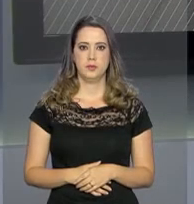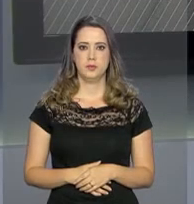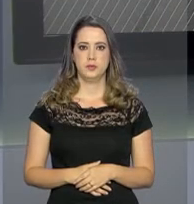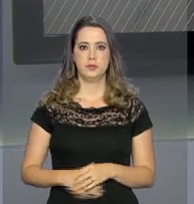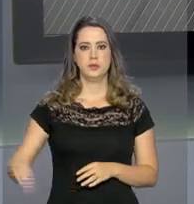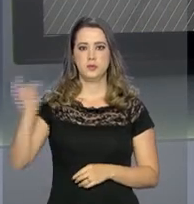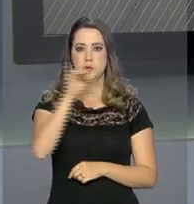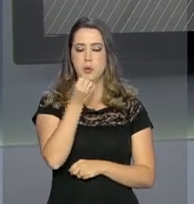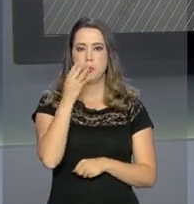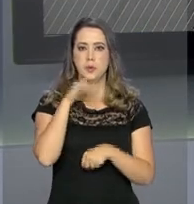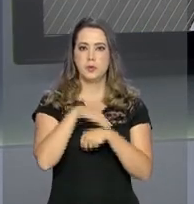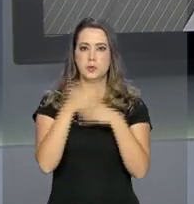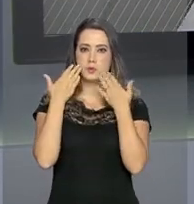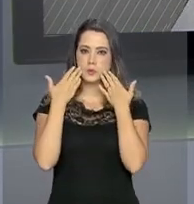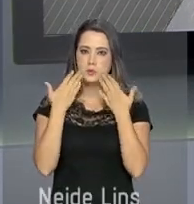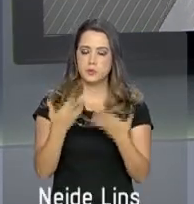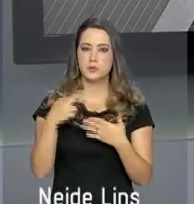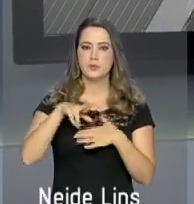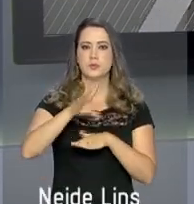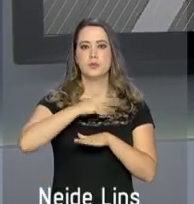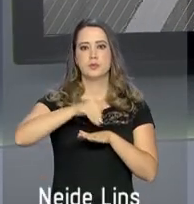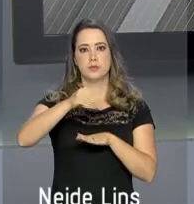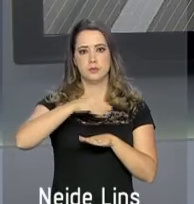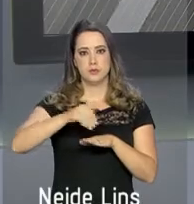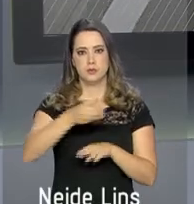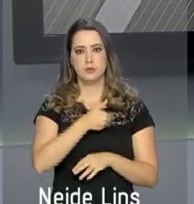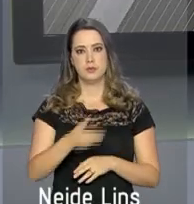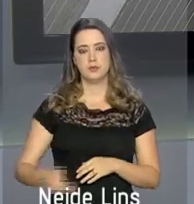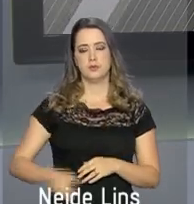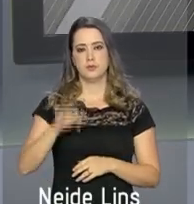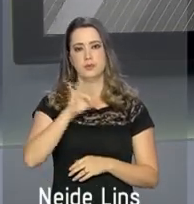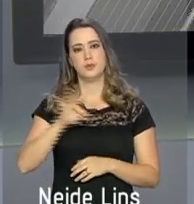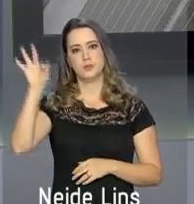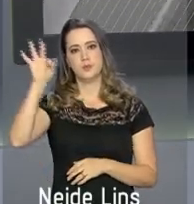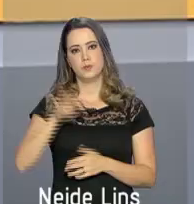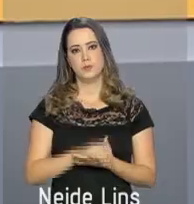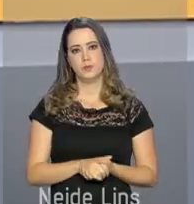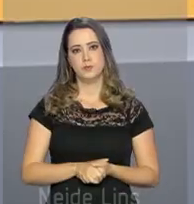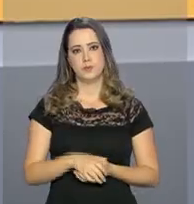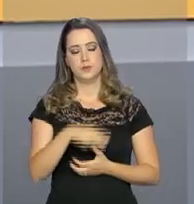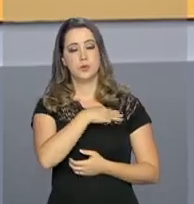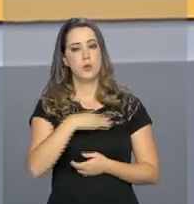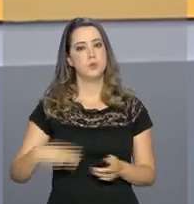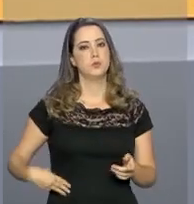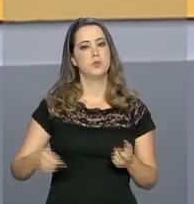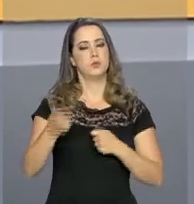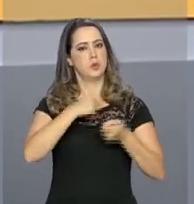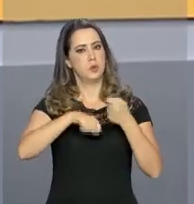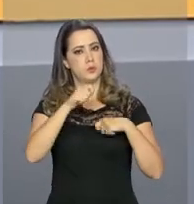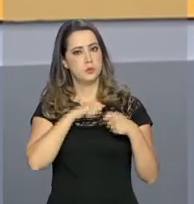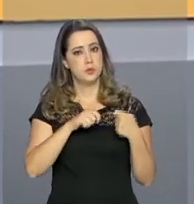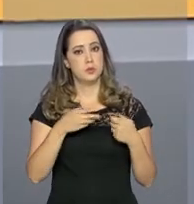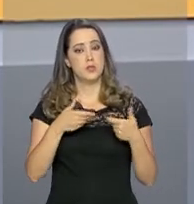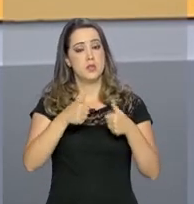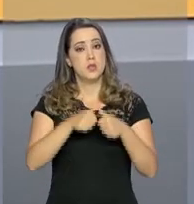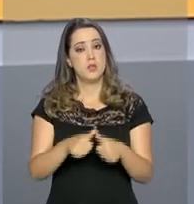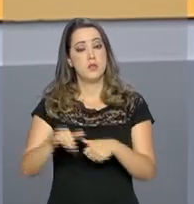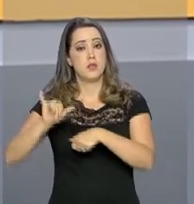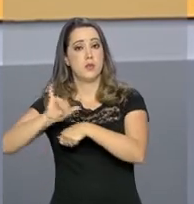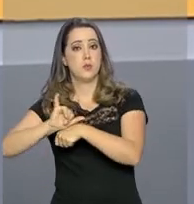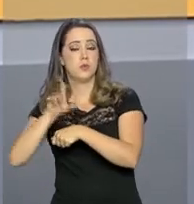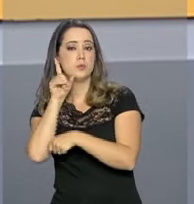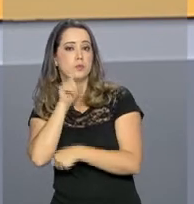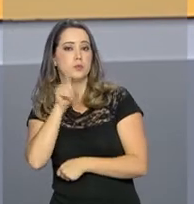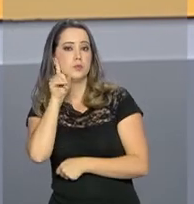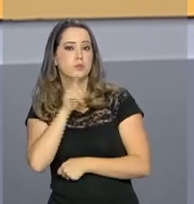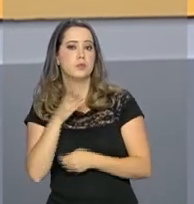Olá, boa noite. No ar o repórter NBR com as notícias do governo federal. O ministro da Fazenda, Eduardo Guardia, está em Washington,